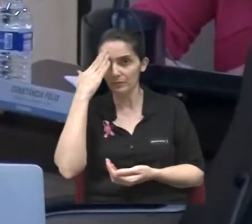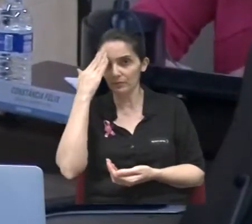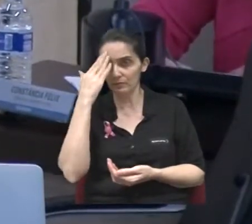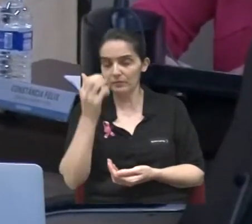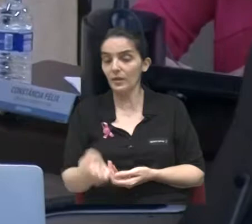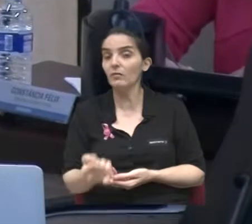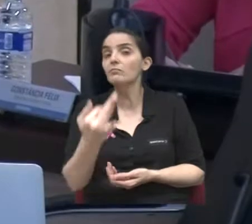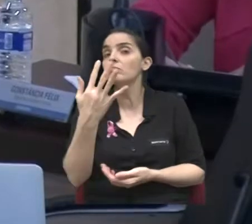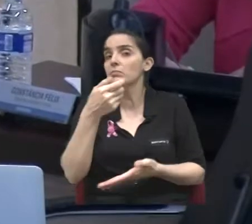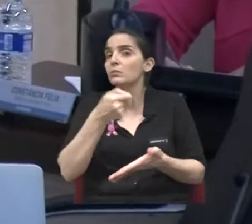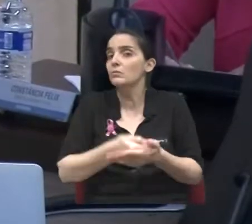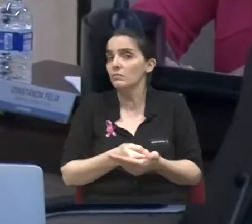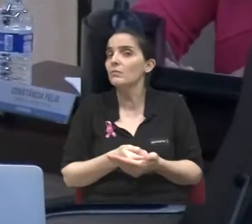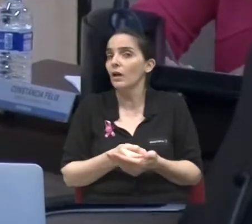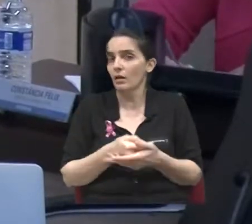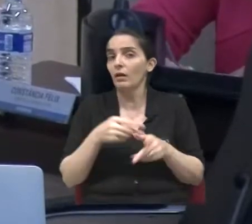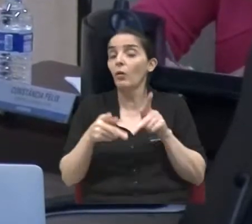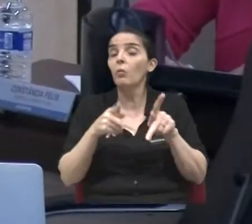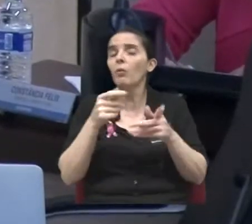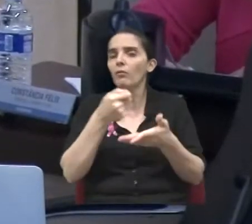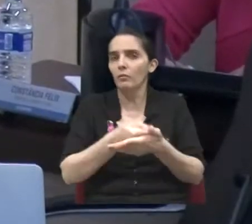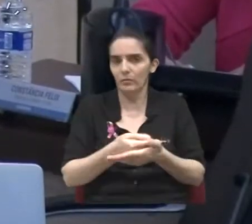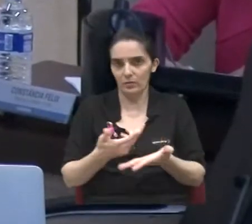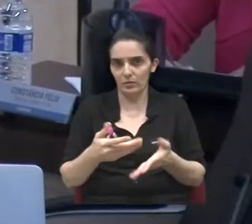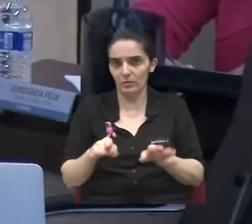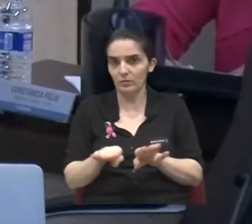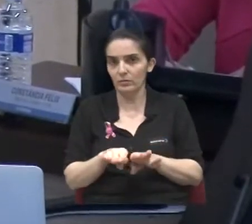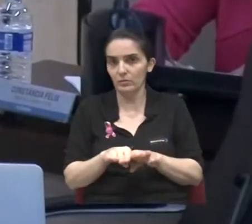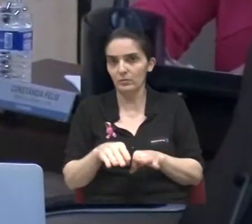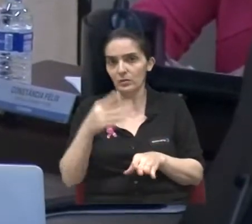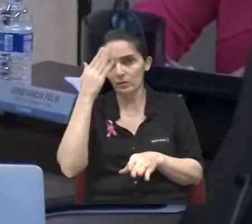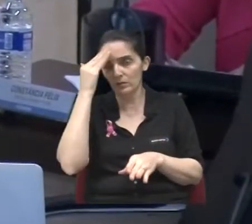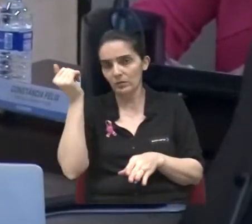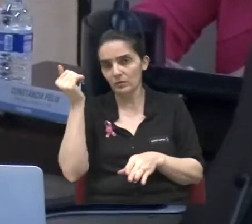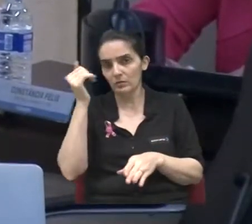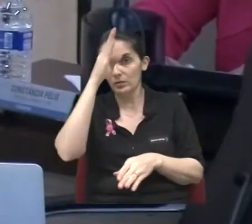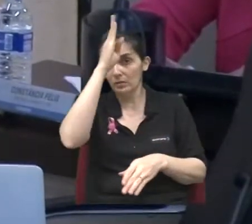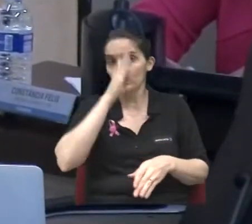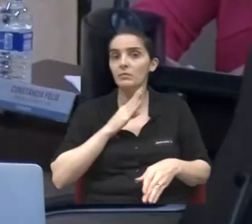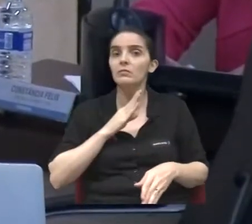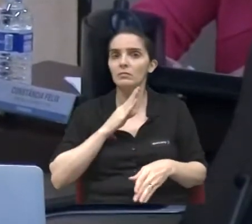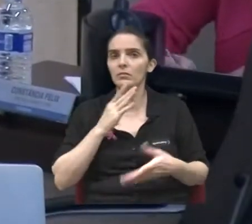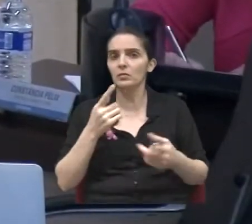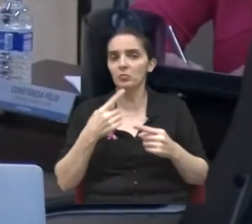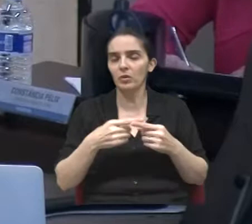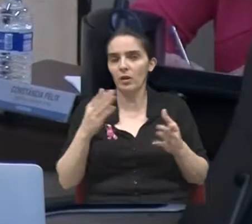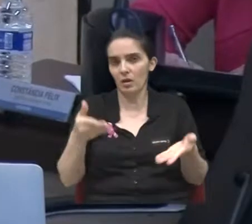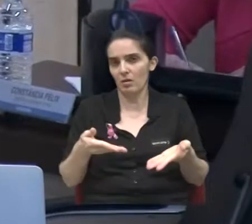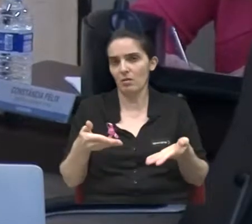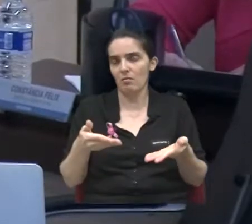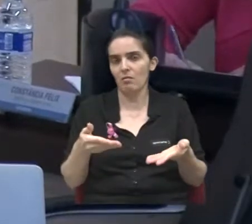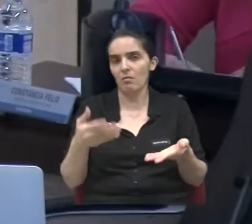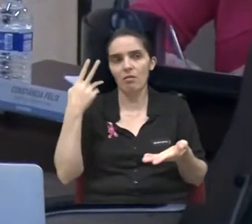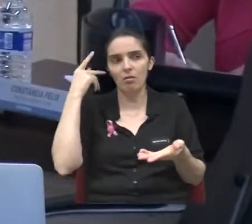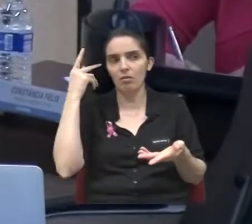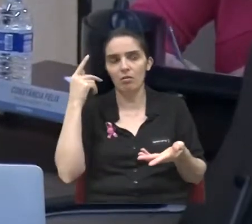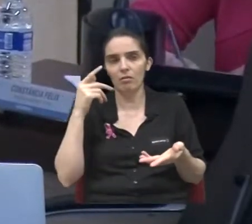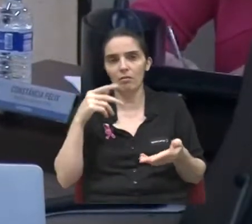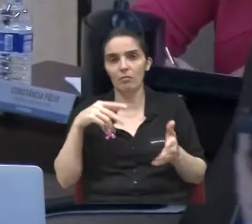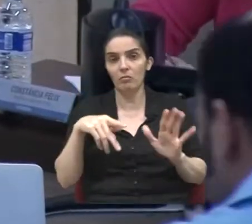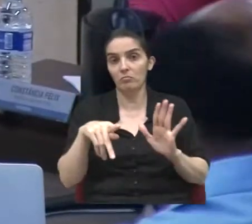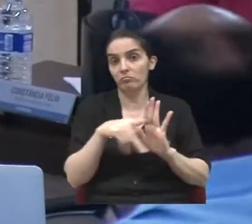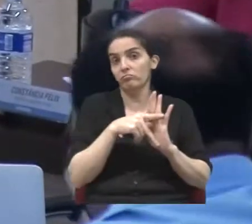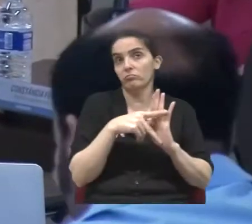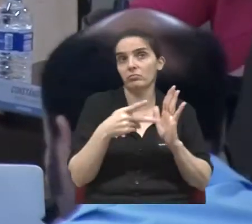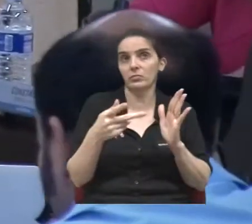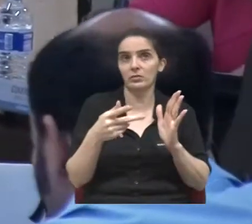população, inclusive para verificar as questões de gratuidade, porque agora está na moda elaboração de projetos com gratuidade. E,